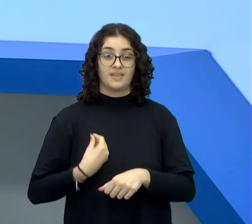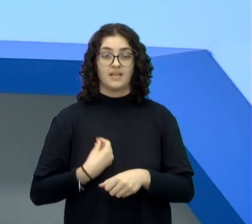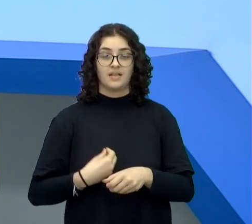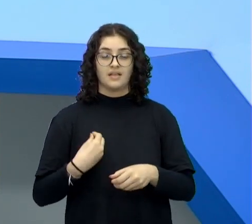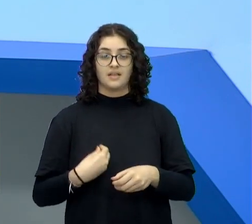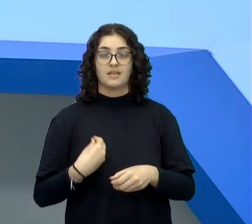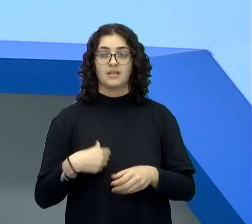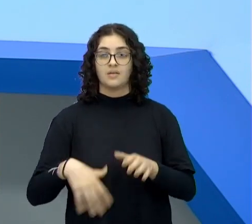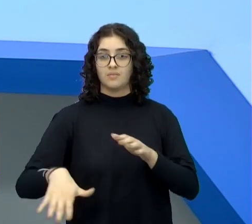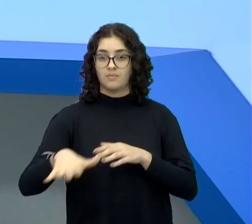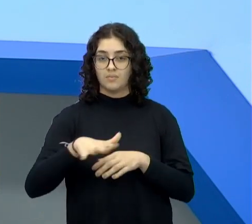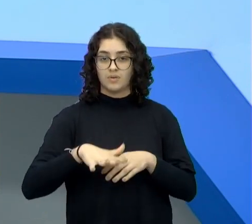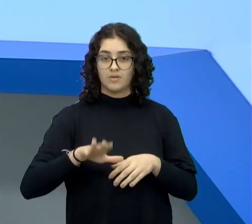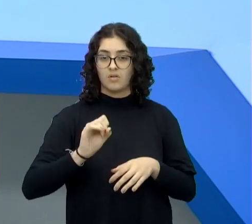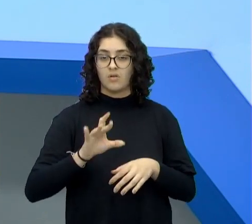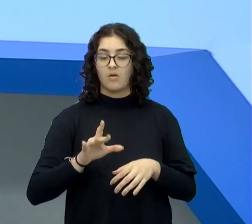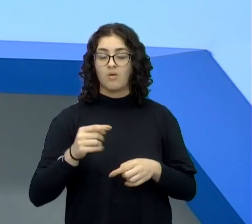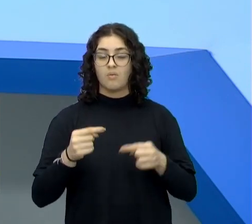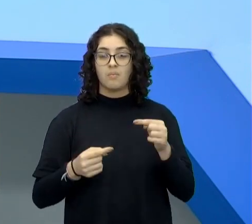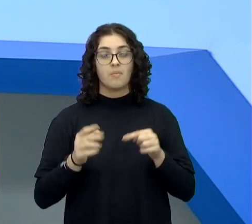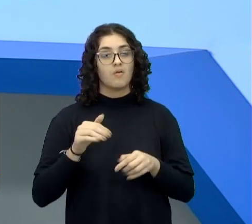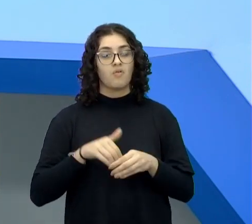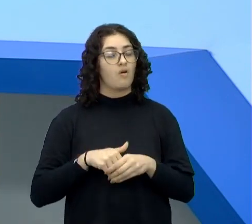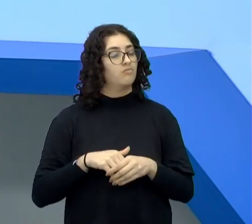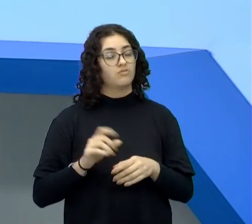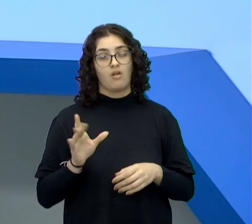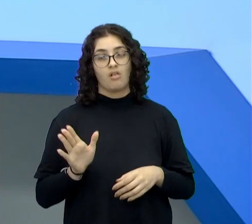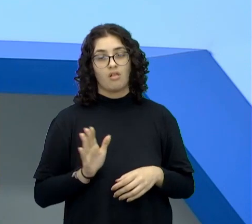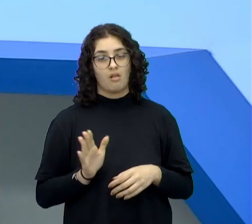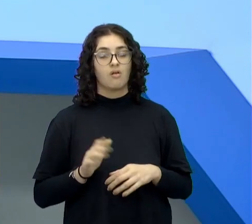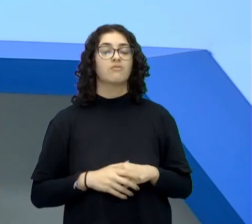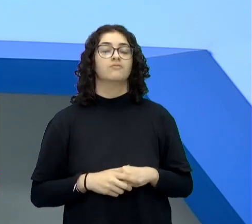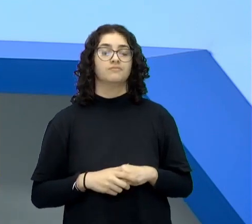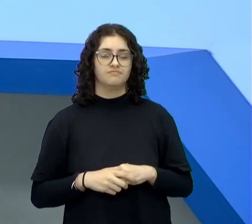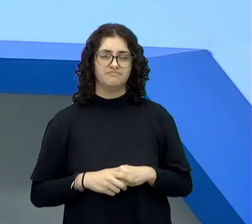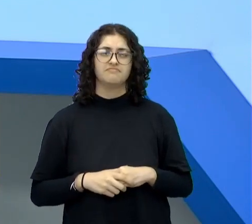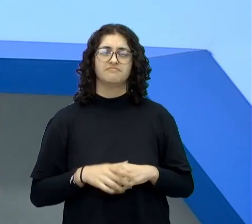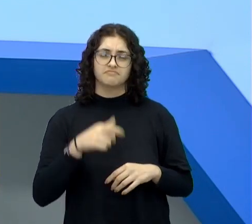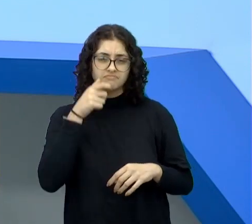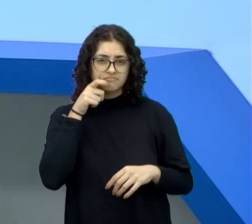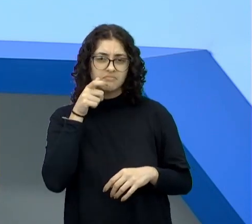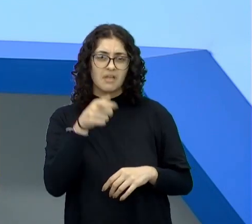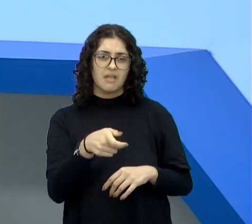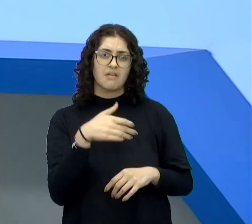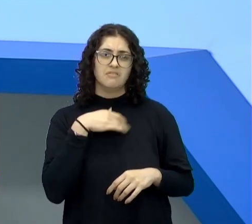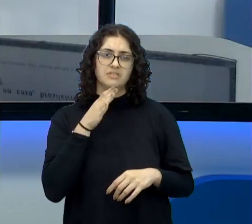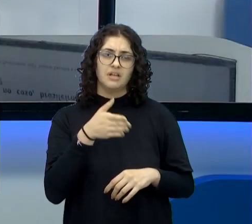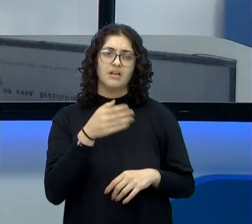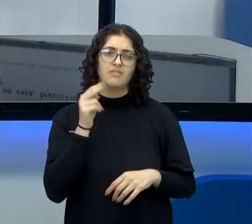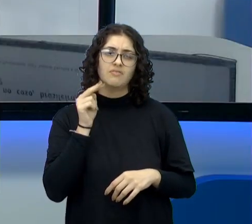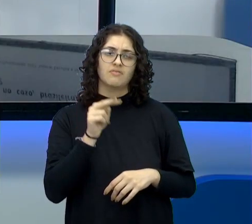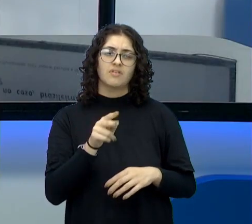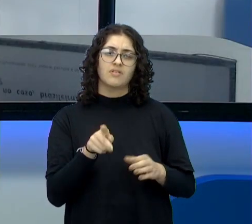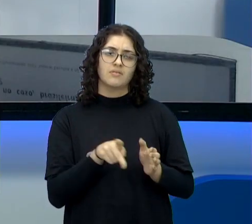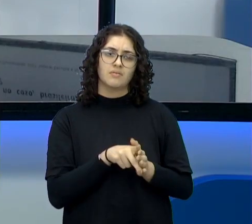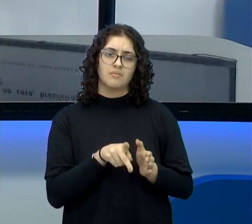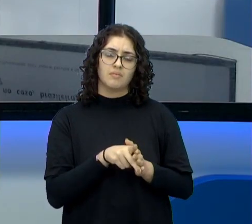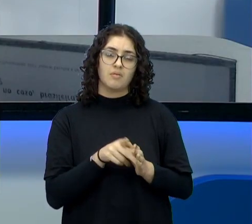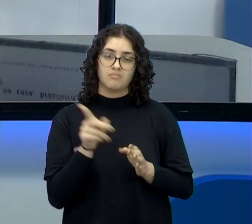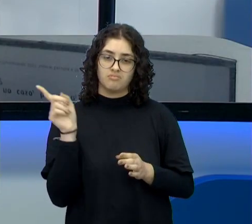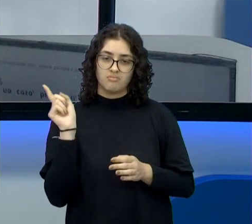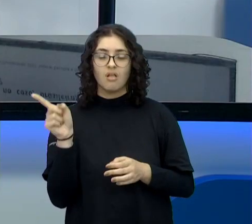pública, da política, não só através do voto, tudo bem, pessoal? Interessante, eu já vi algumas chamadas do